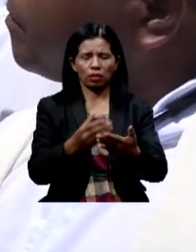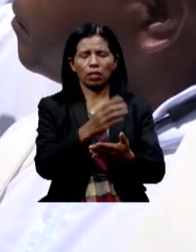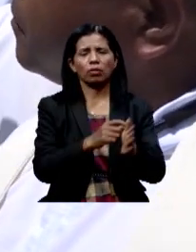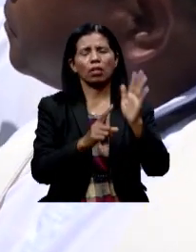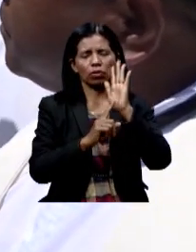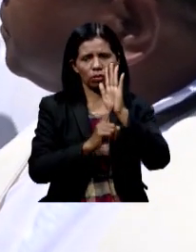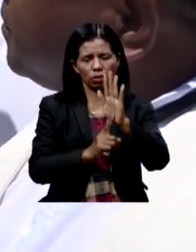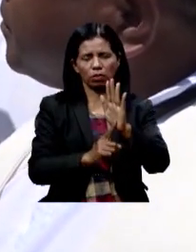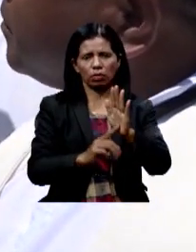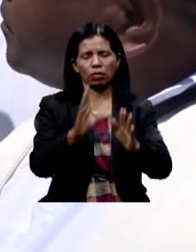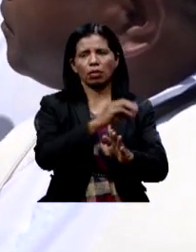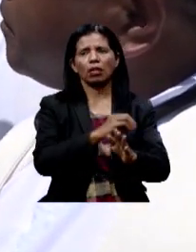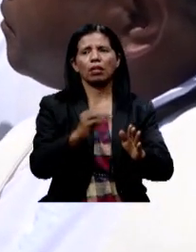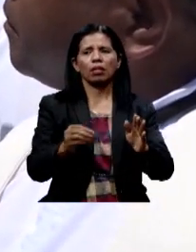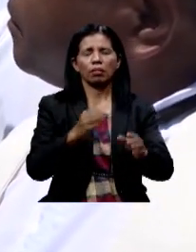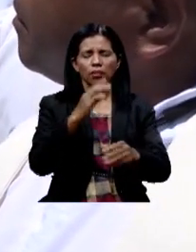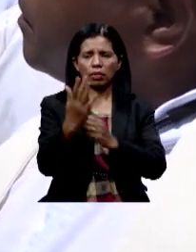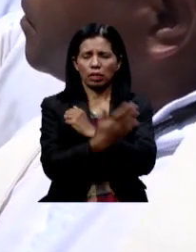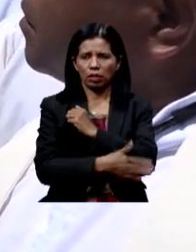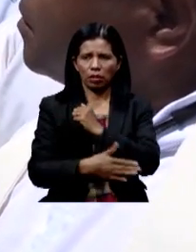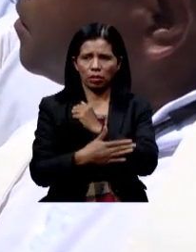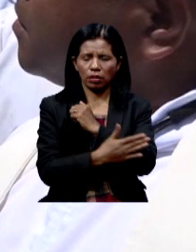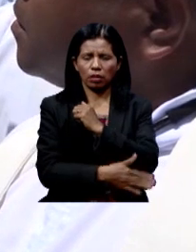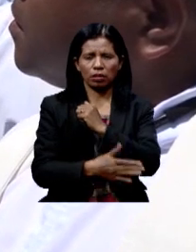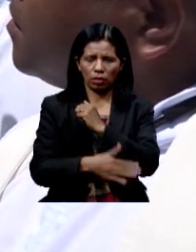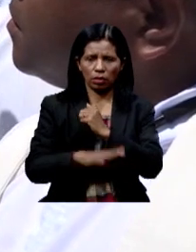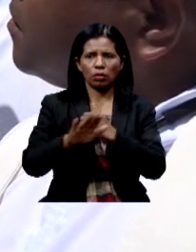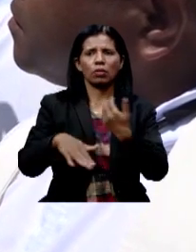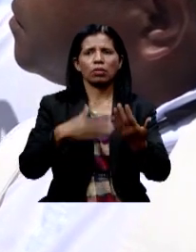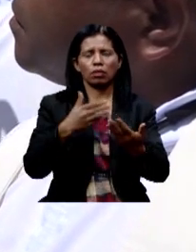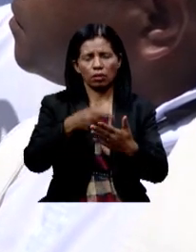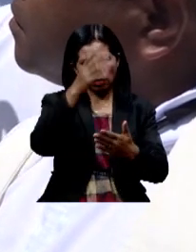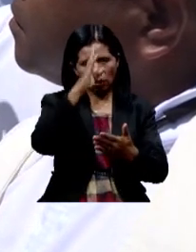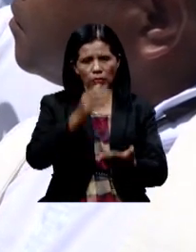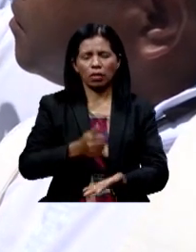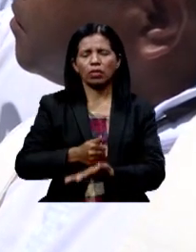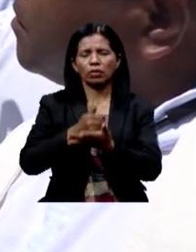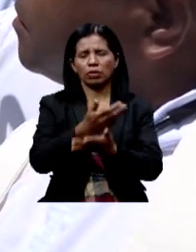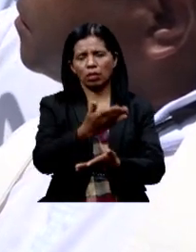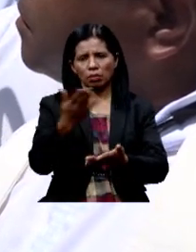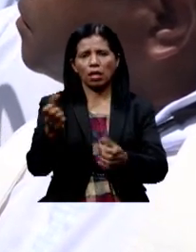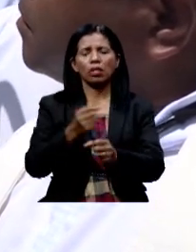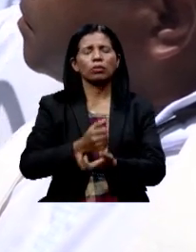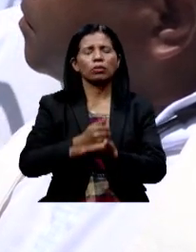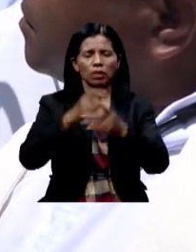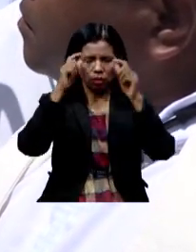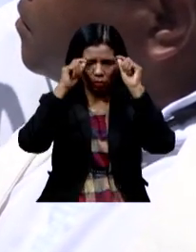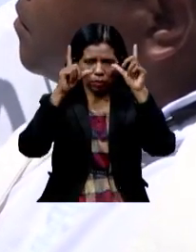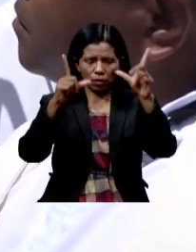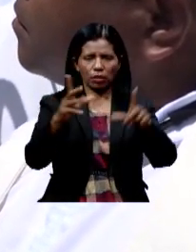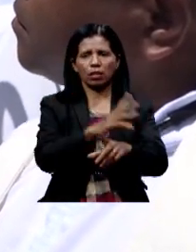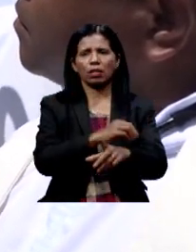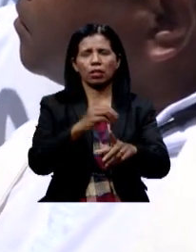manifestações, é sinal exatamente de um país promissor. Deus vos ajude. E construí Timor-Leste a partir também do dado